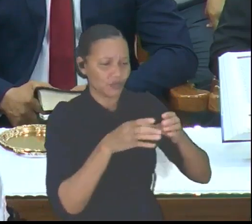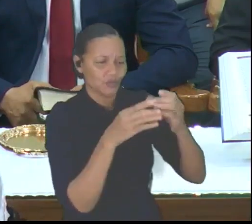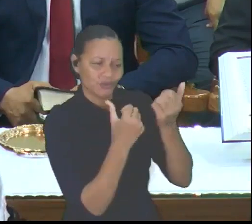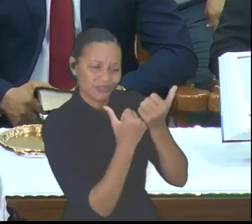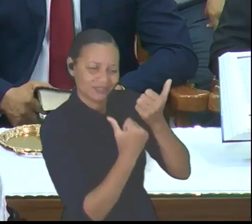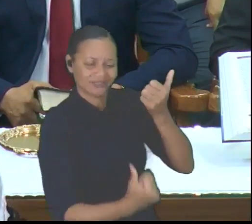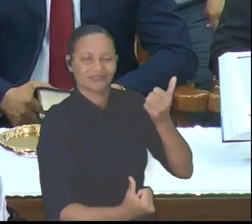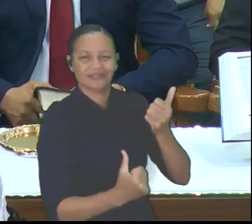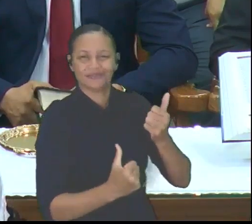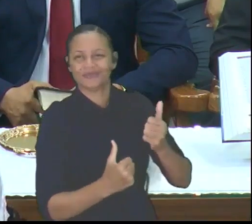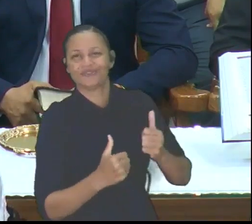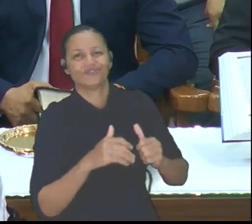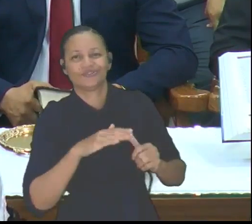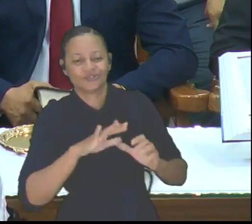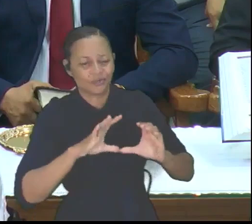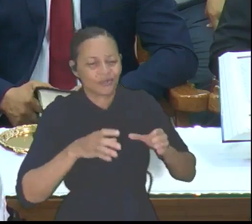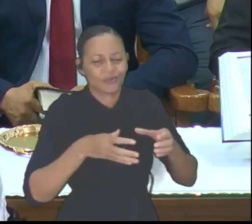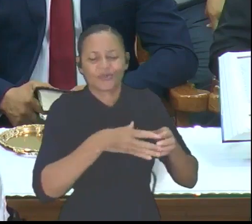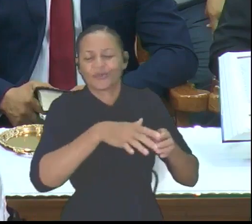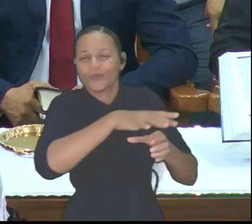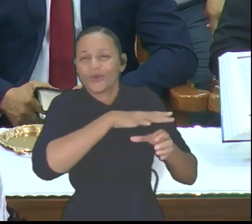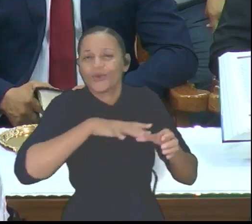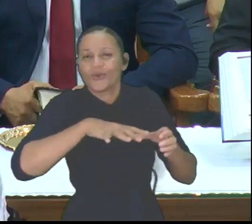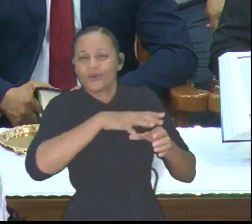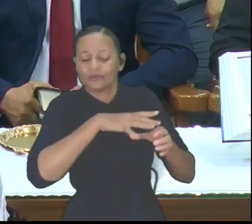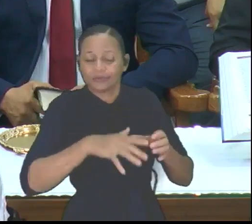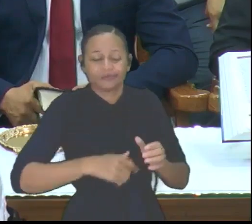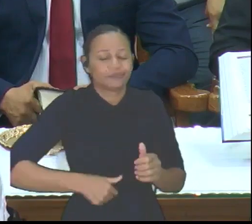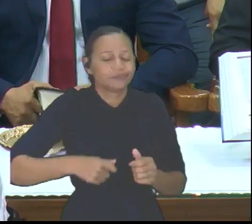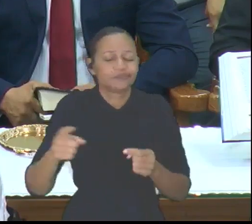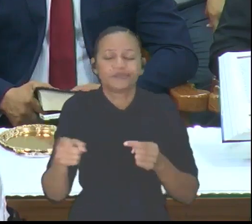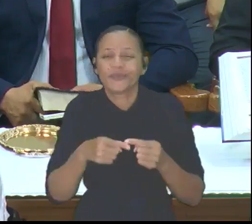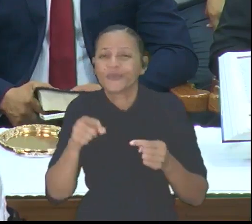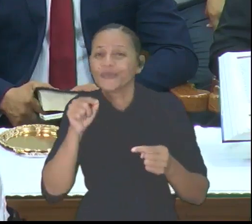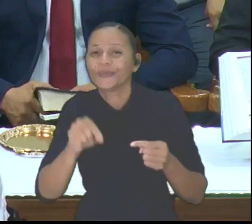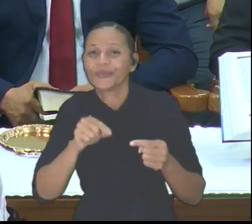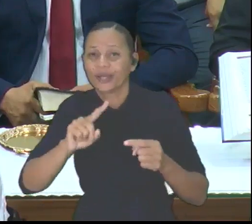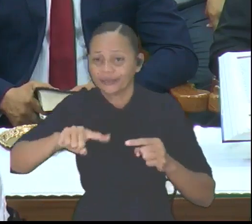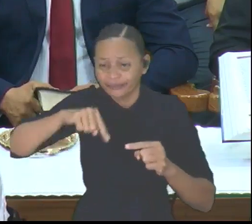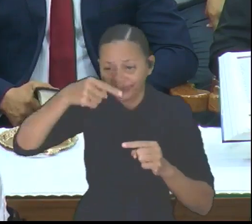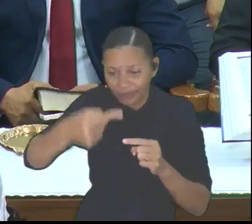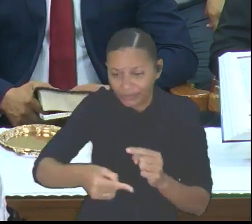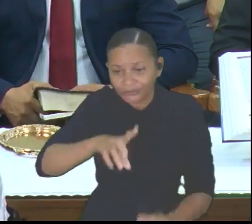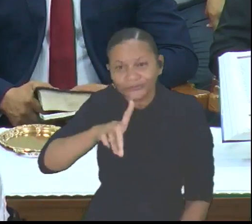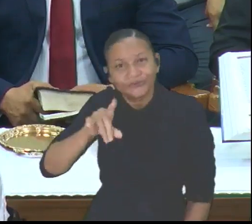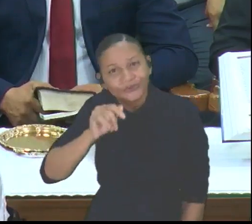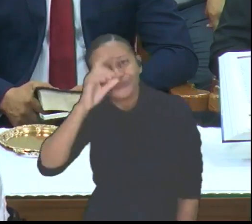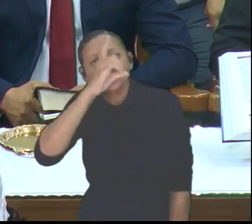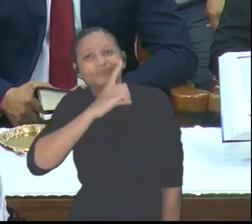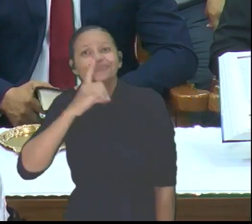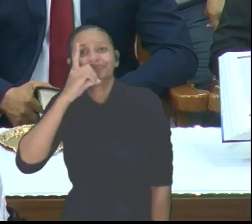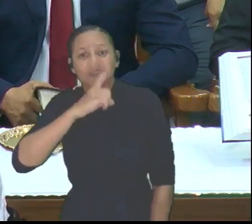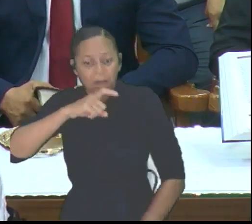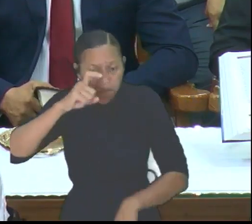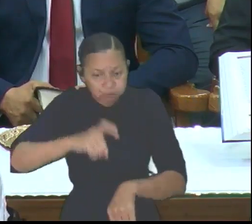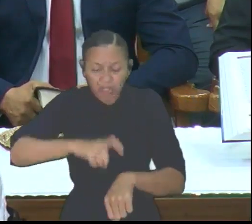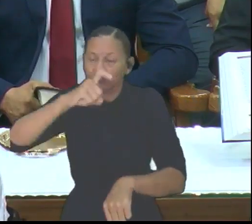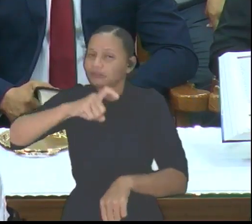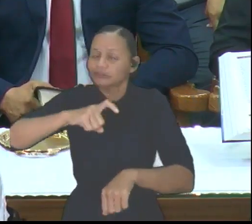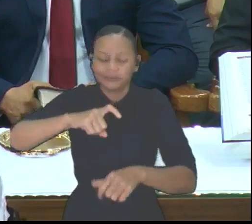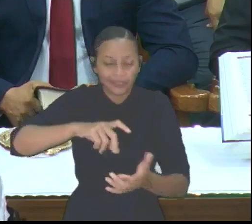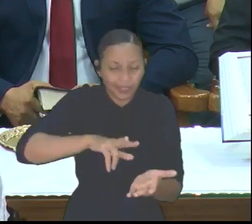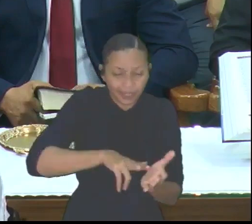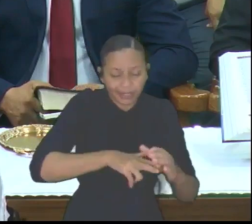posso chamar, por 2 ocasiões. A primeira foi logo no domingo mesmo da ressurreição.